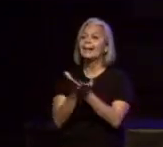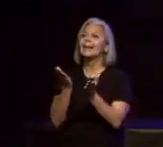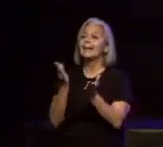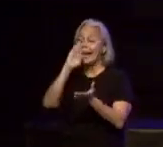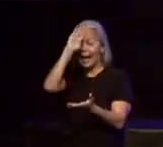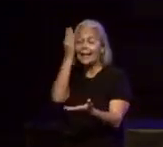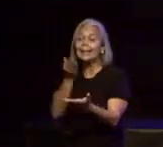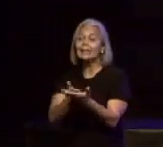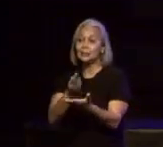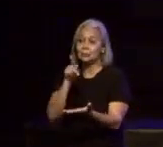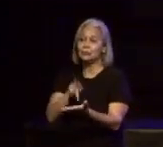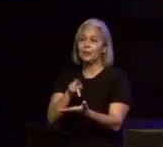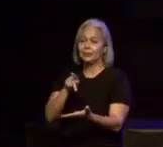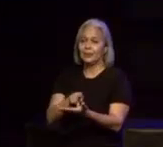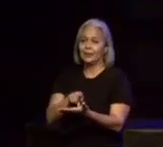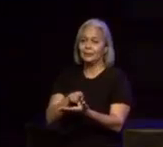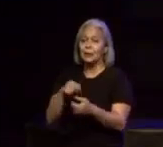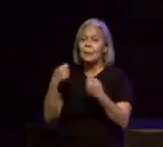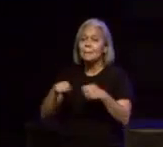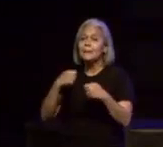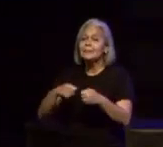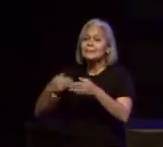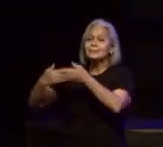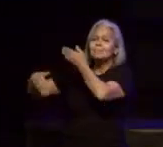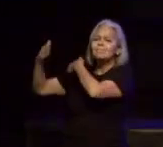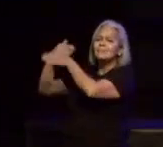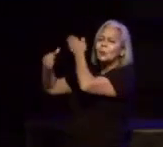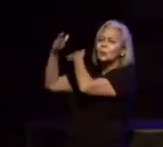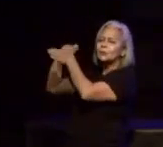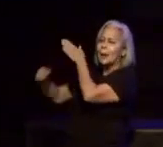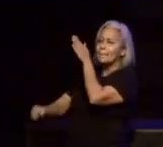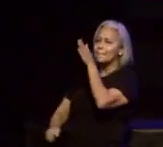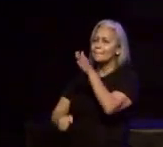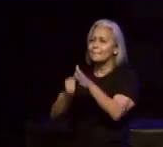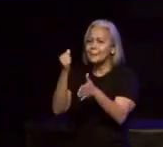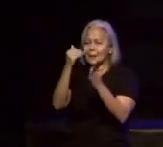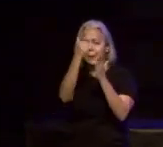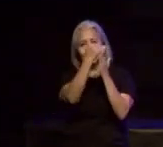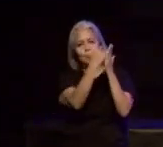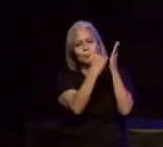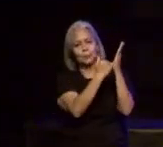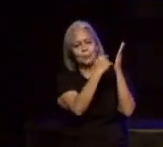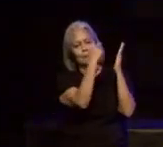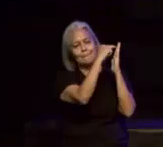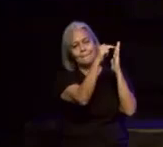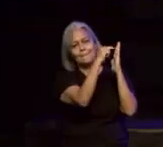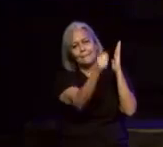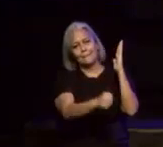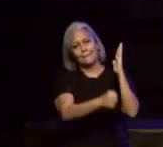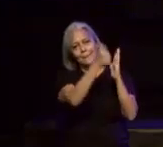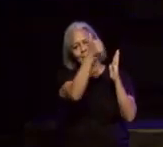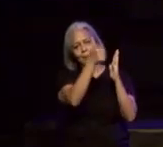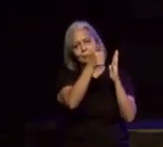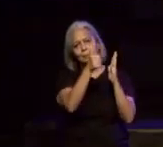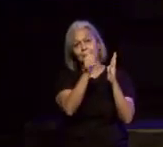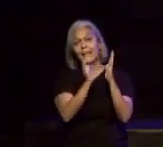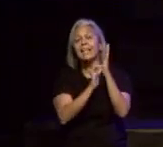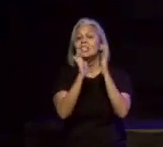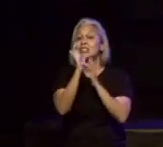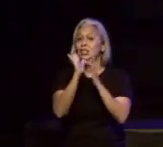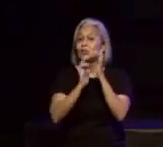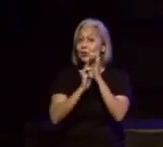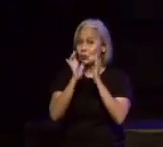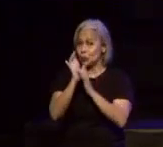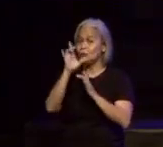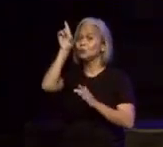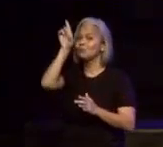eu preciso voltar com você lá no primeiro item da nossa lista. de que Jesus, ele é quem ele disse que é, o